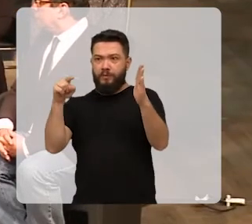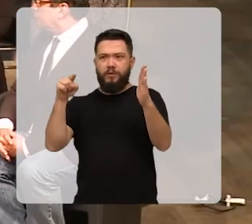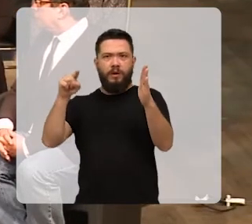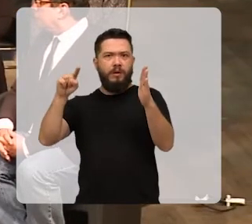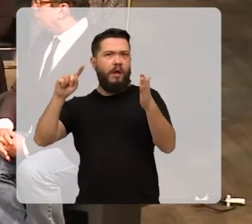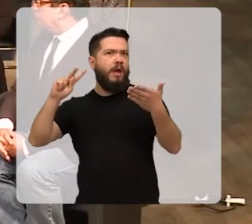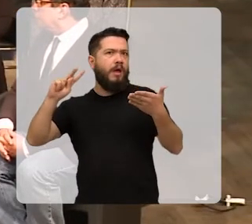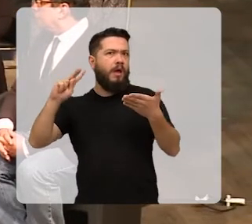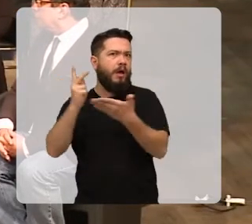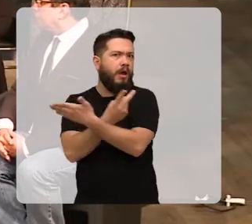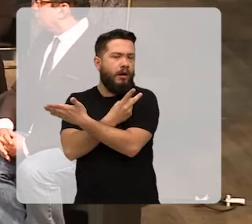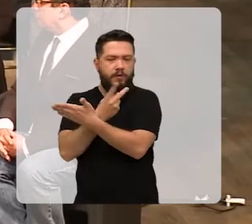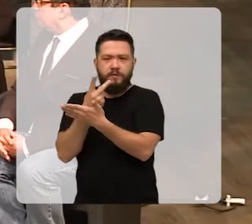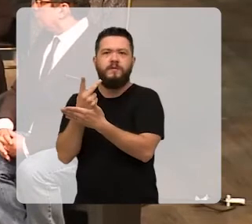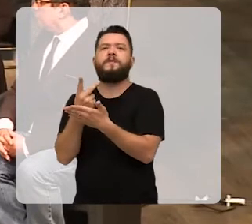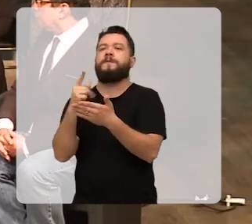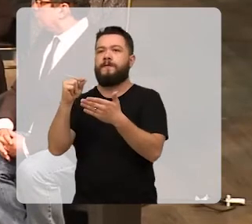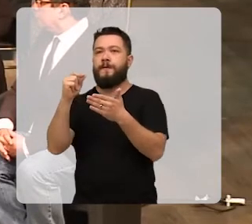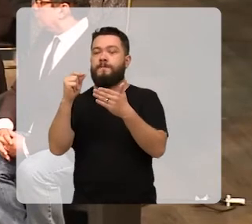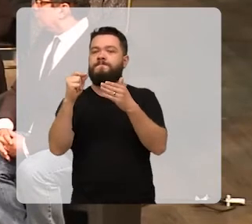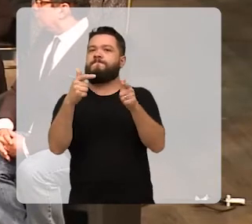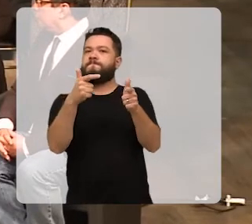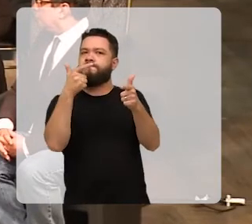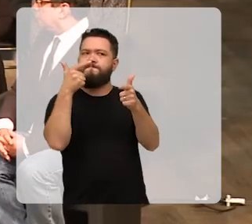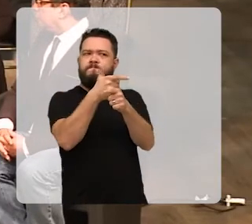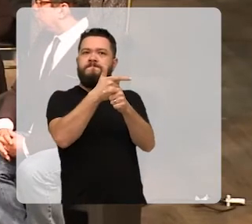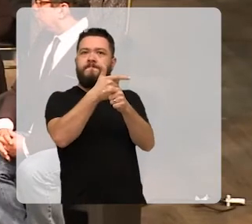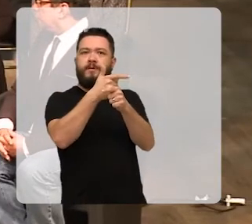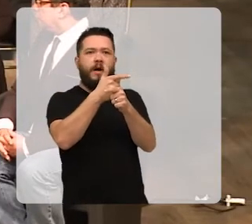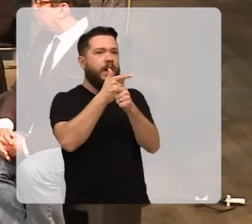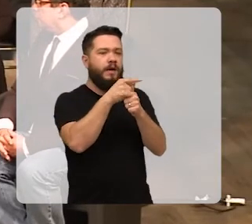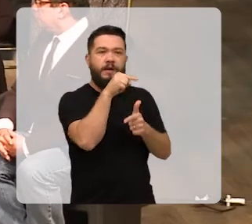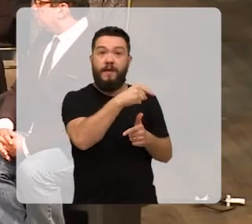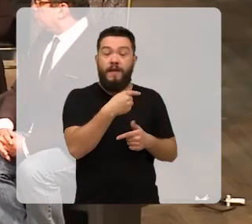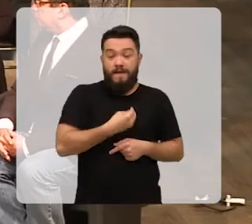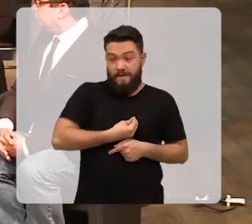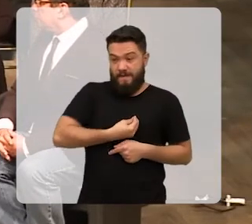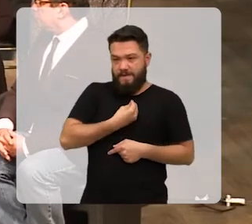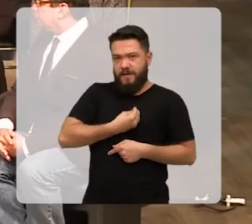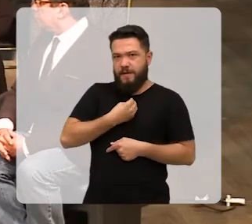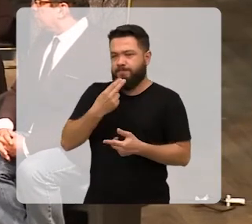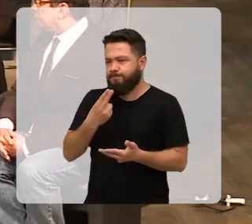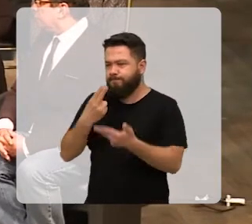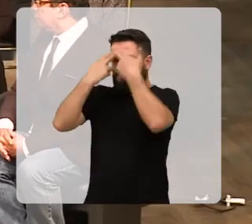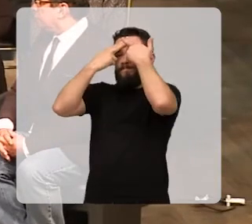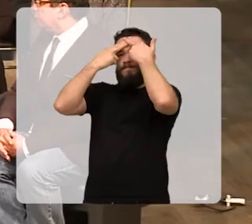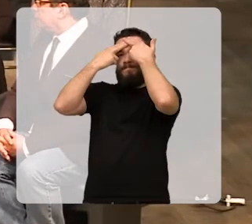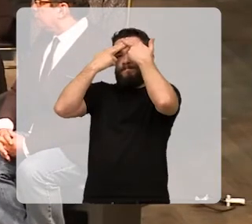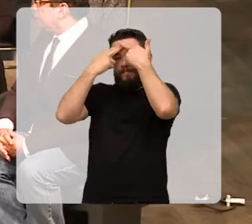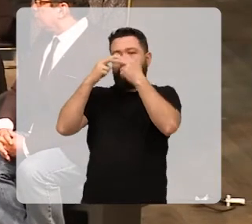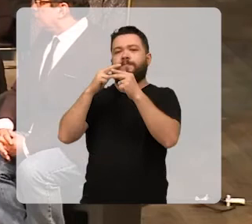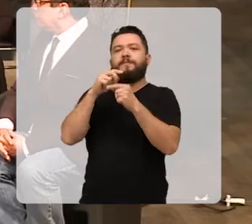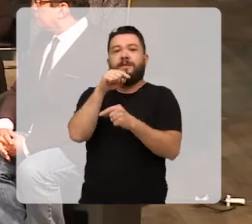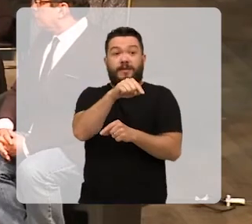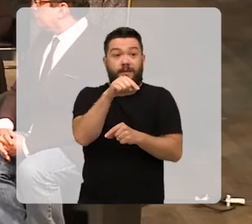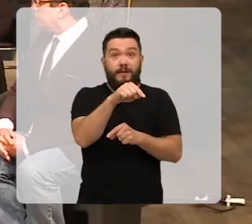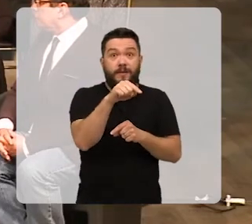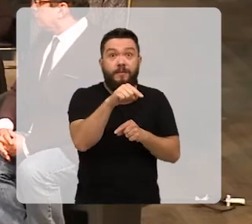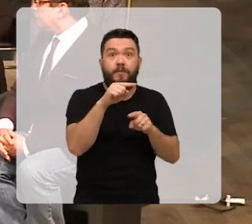sobrevivente pelo resto das suas vidas. E é de admirar que conseguissem